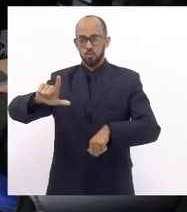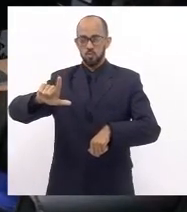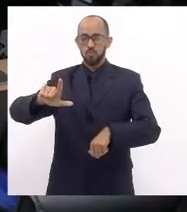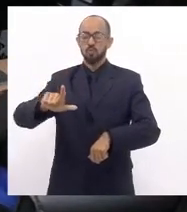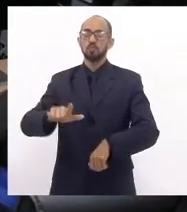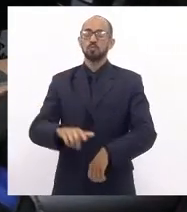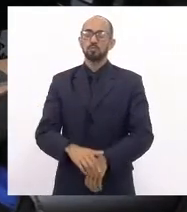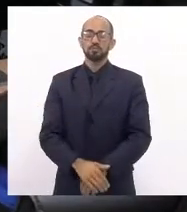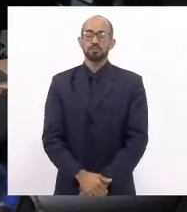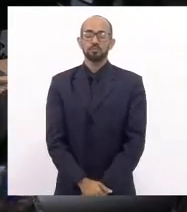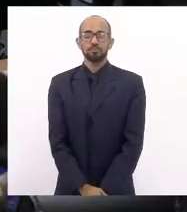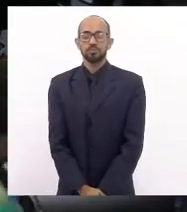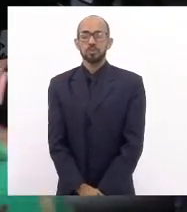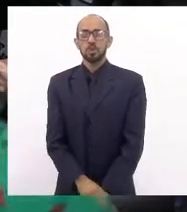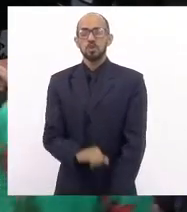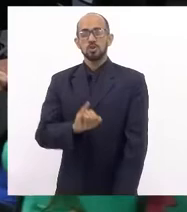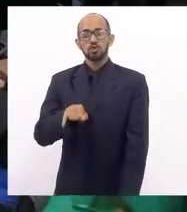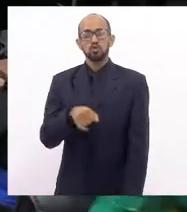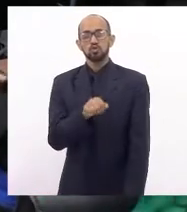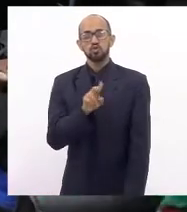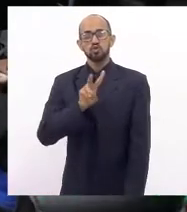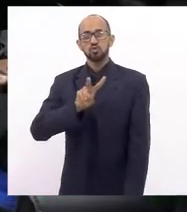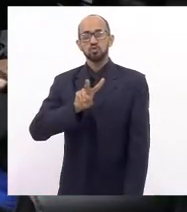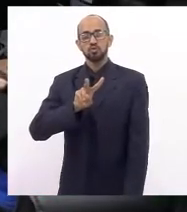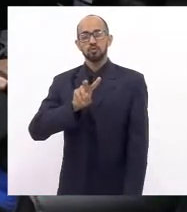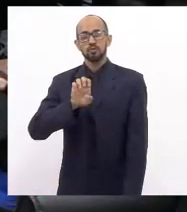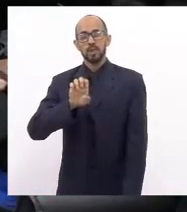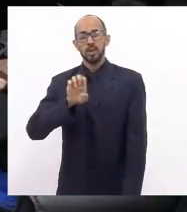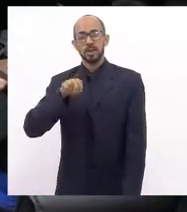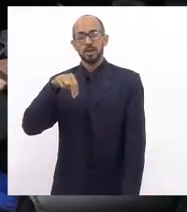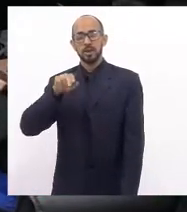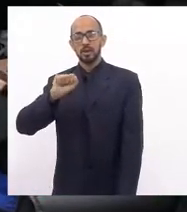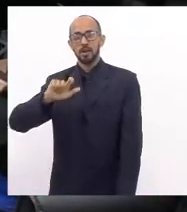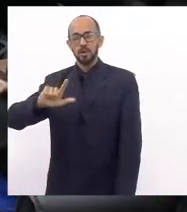Maiolina. Juvenal, Maiolina.